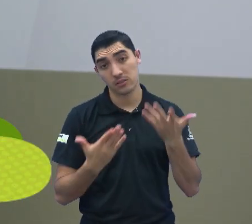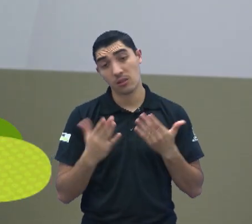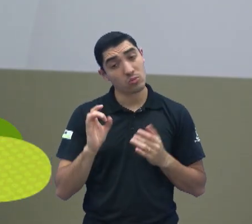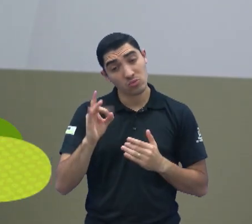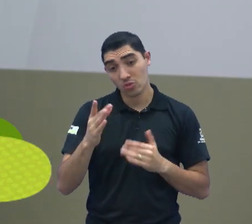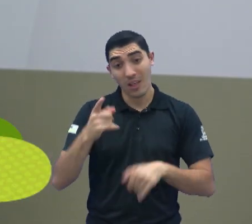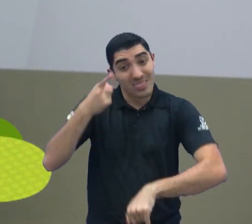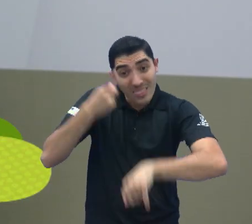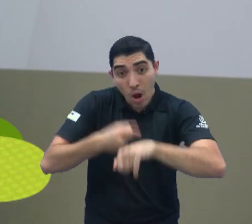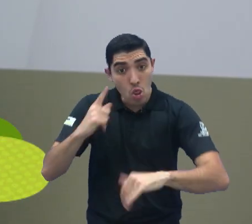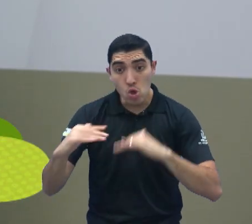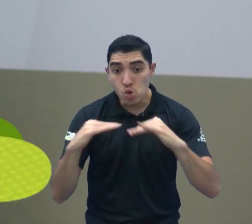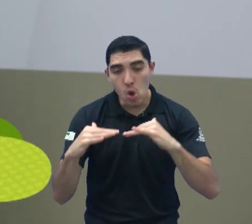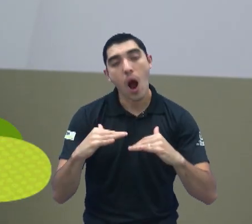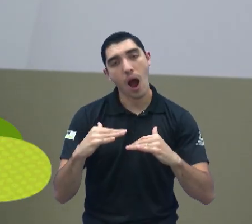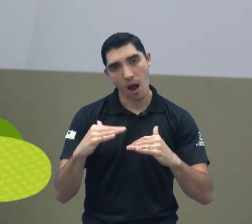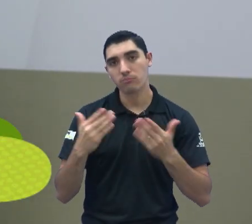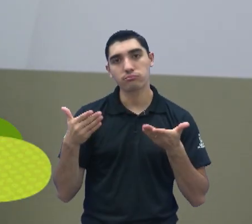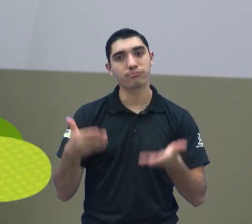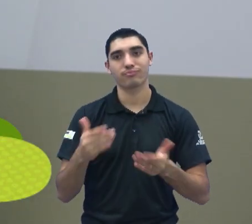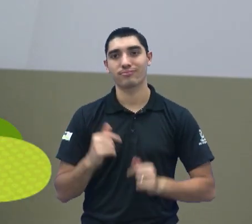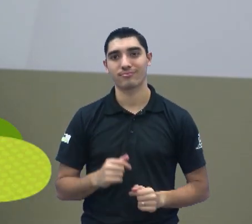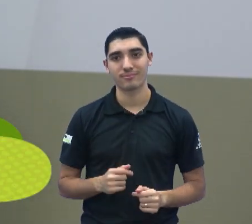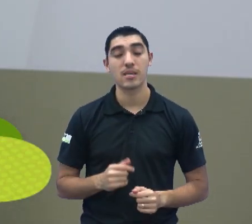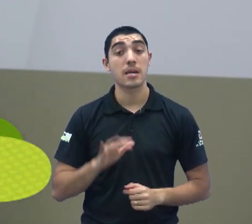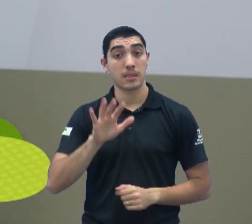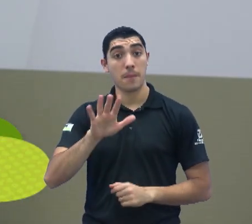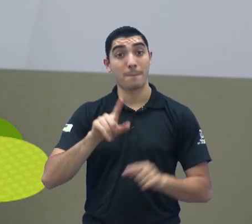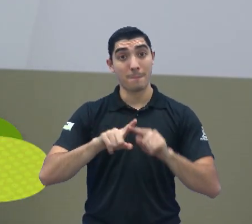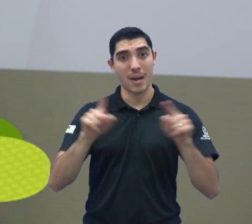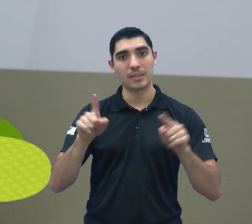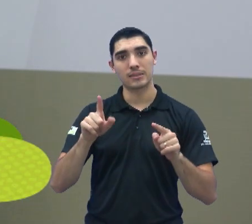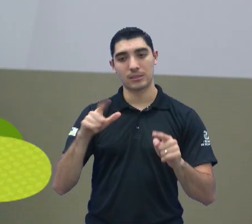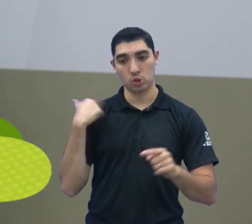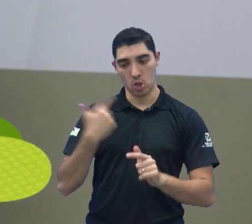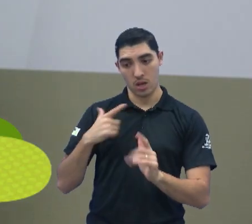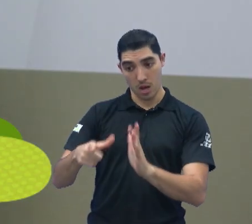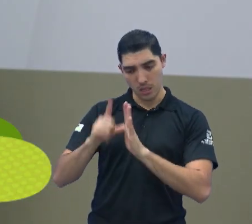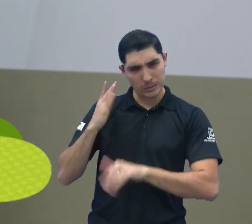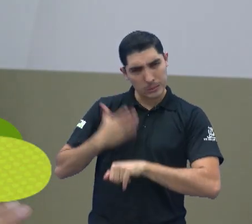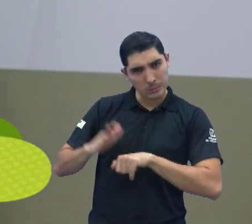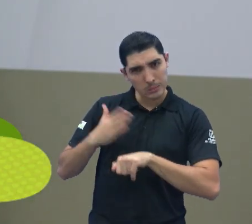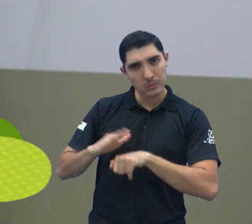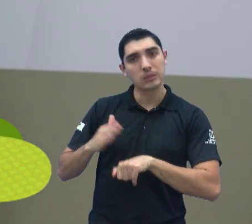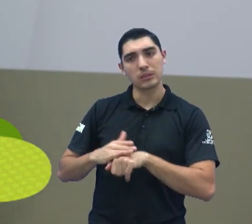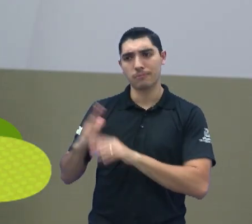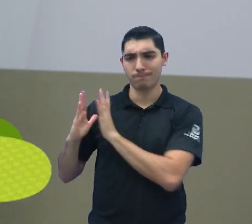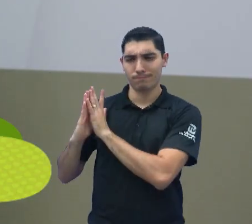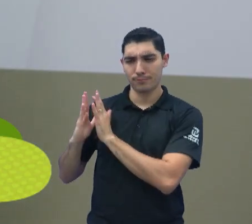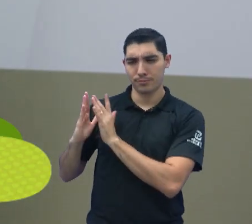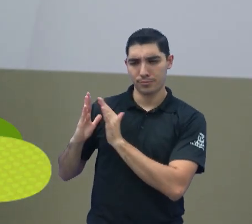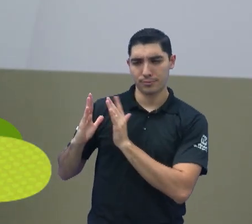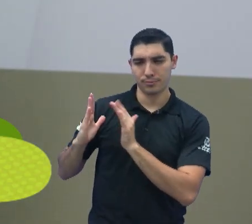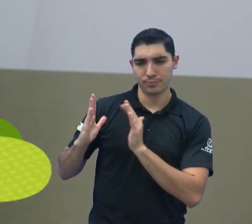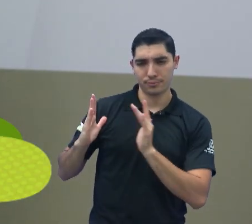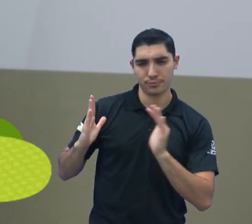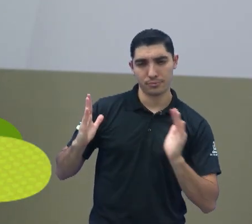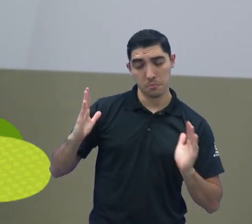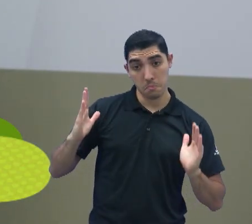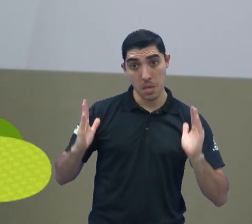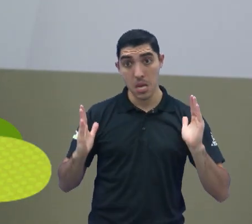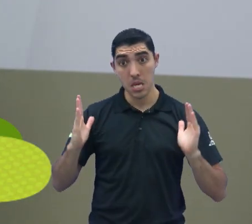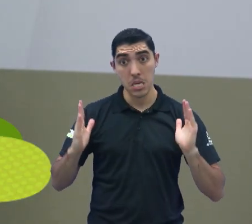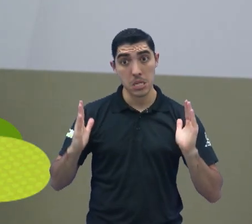Paulista, não tem de onde fugir. Mas a preparação em si, do começo da temporada para a estreia, ela foi num período que eu